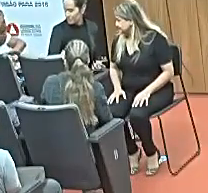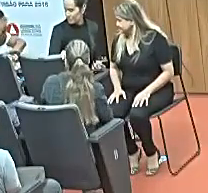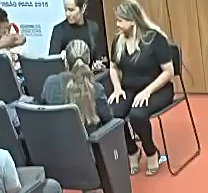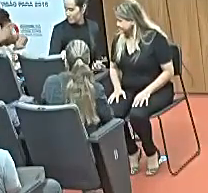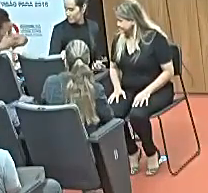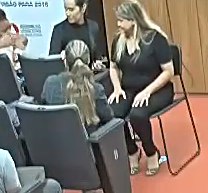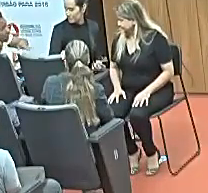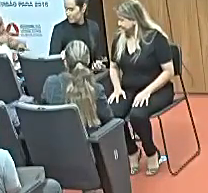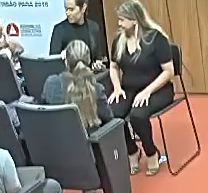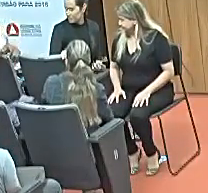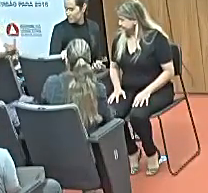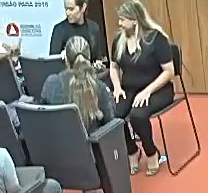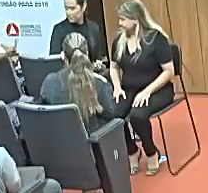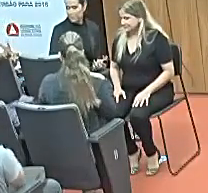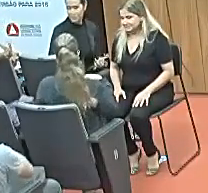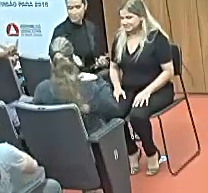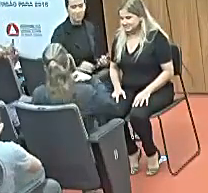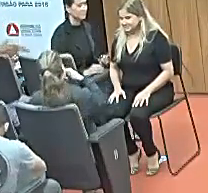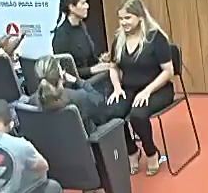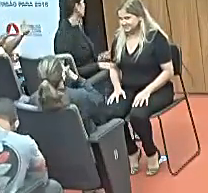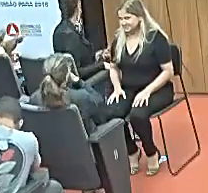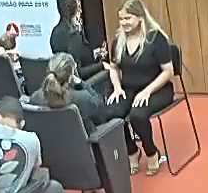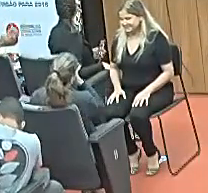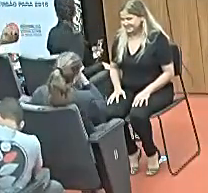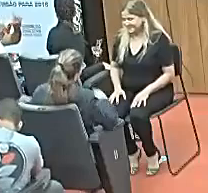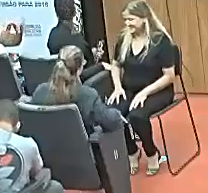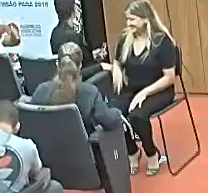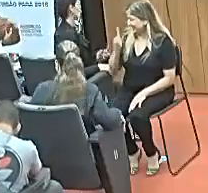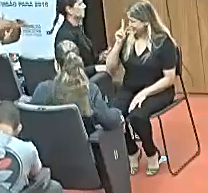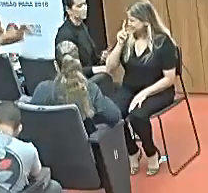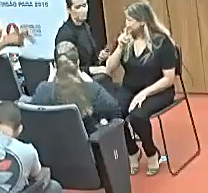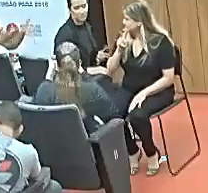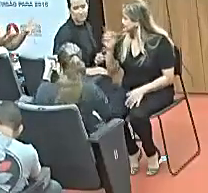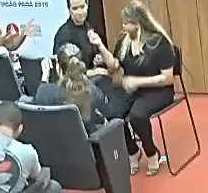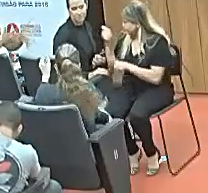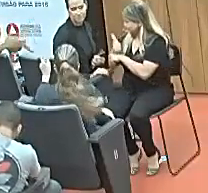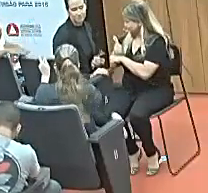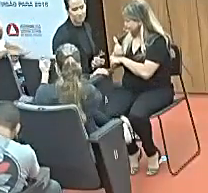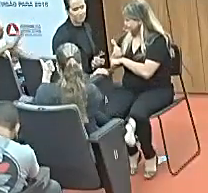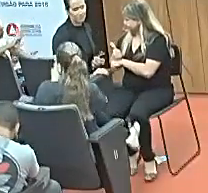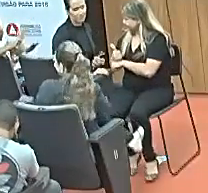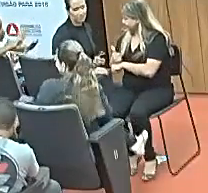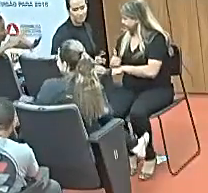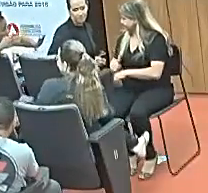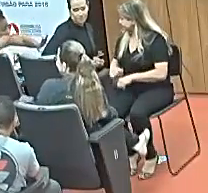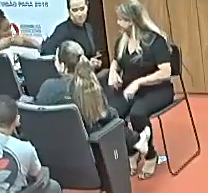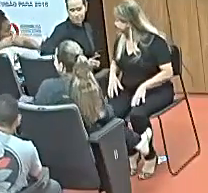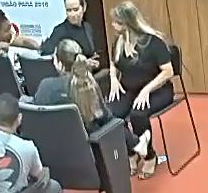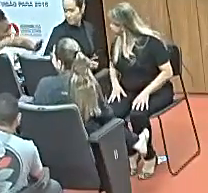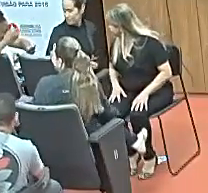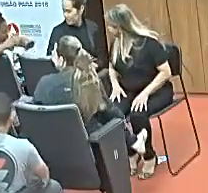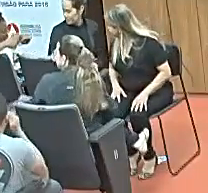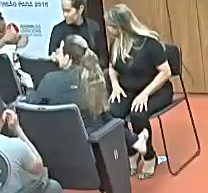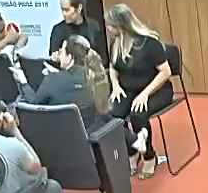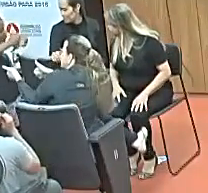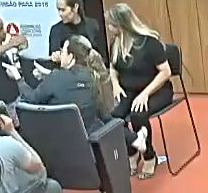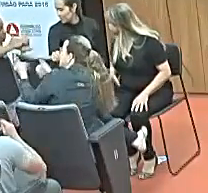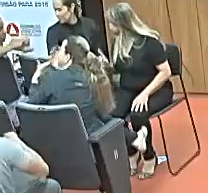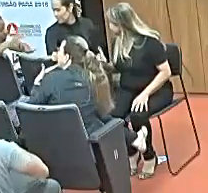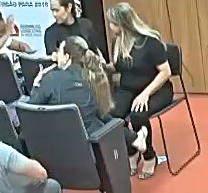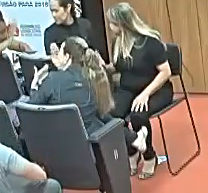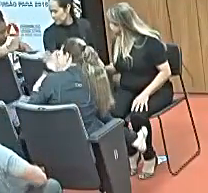e foi um debate no dia 6 de novembro e o grupo foi composto por nove pessoas que identificaram duas áreas de